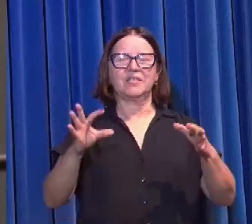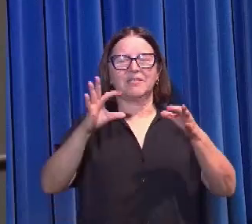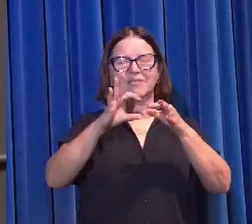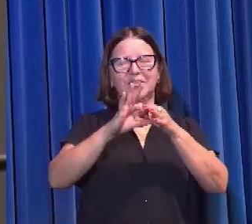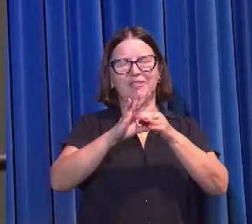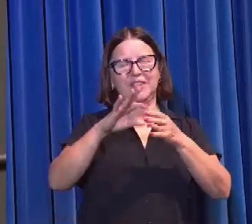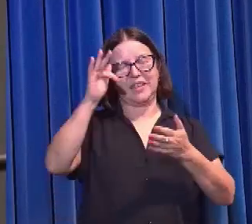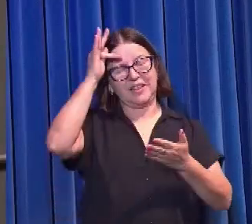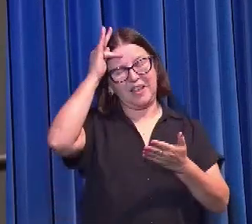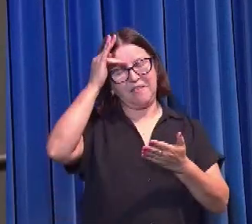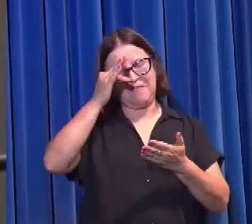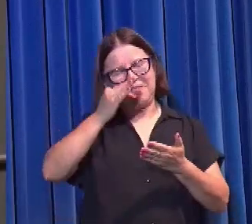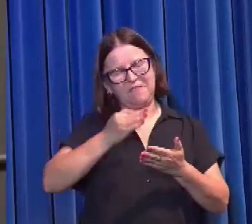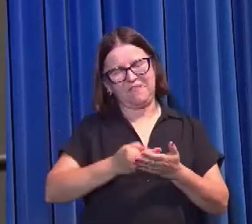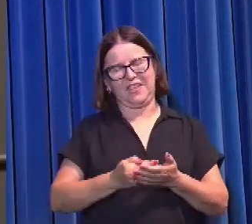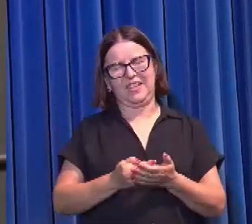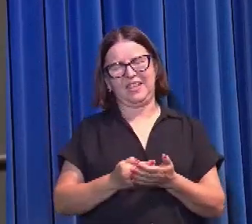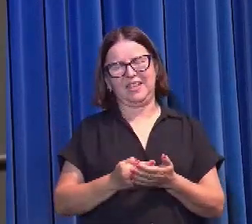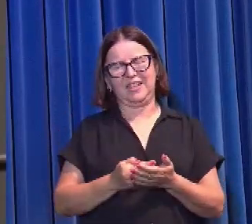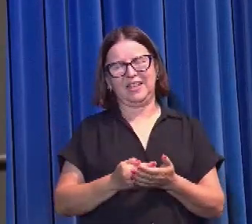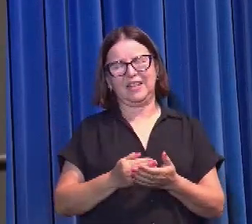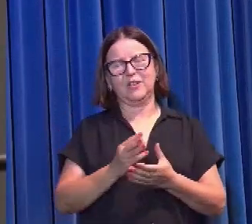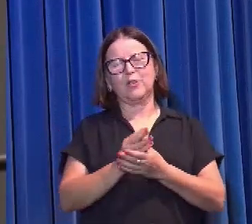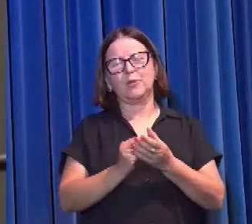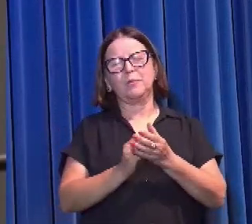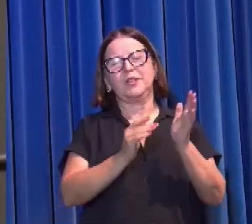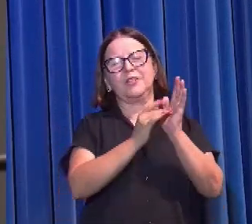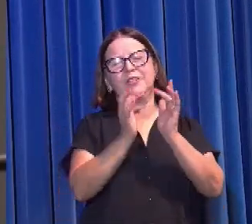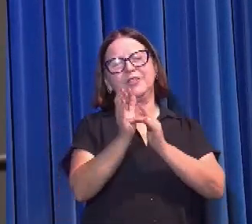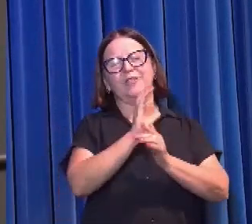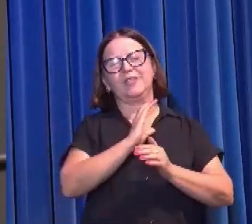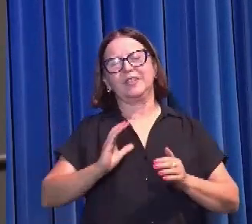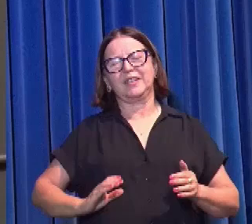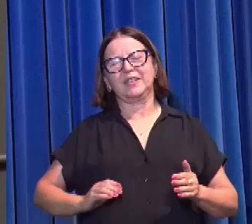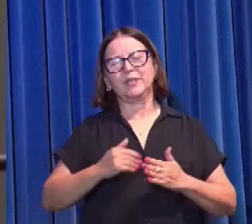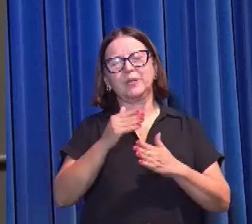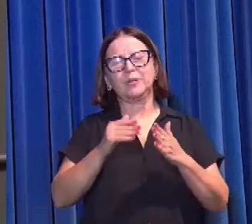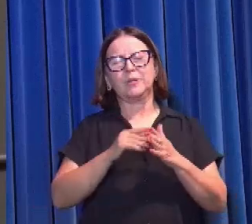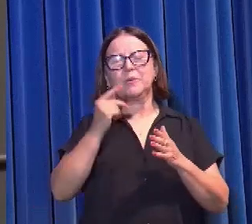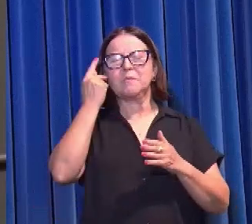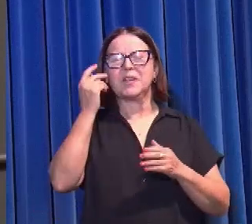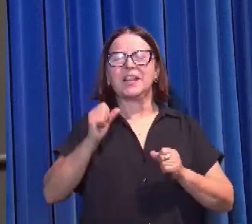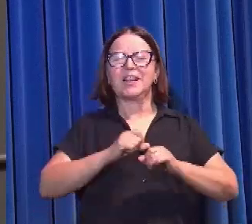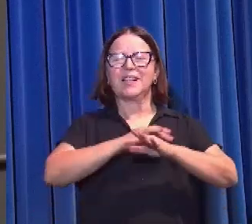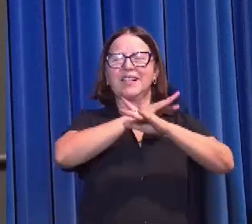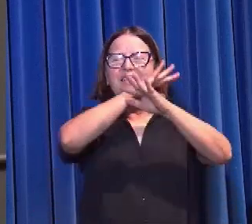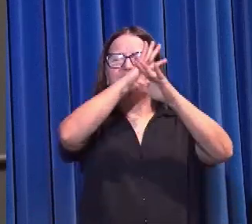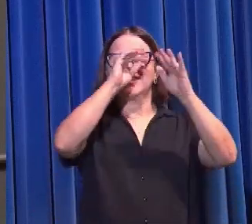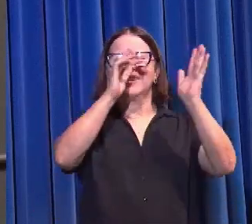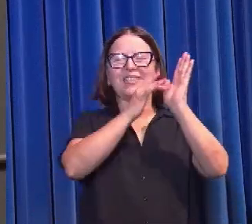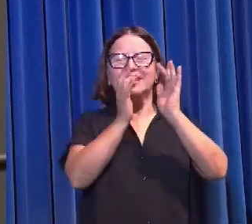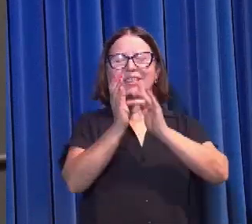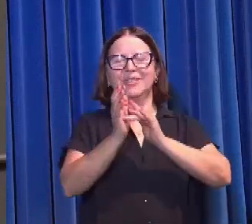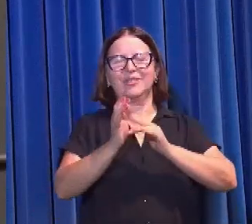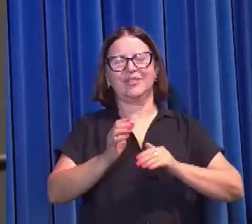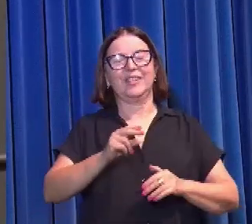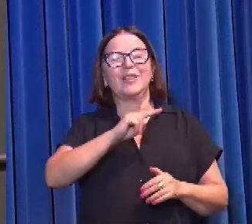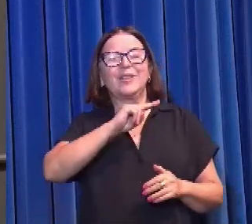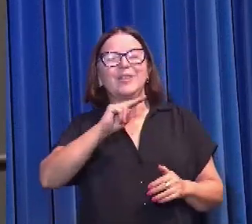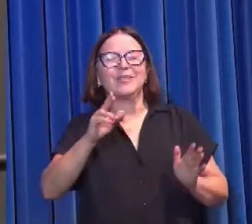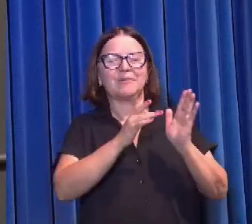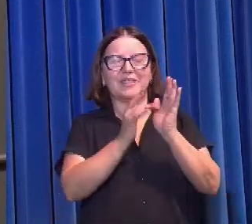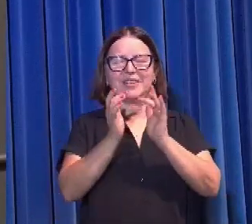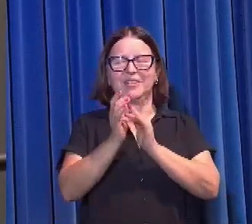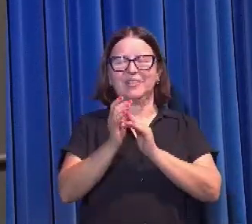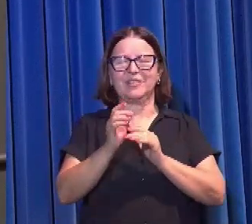estatura do varão perfeito que é Jesus Cristo. Tudo isso, Senhor, para a glória dele mesmo e para a glória do teu nome. É no nome de Jesus